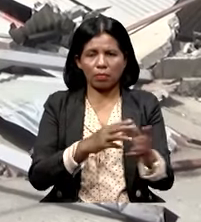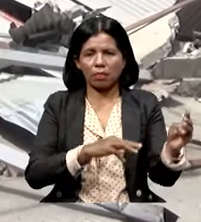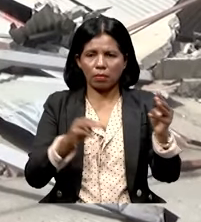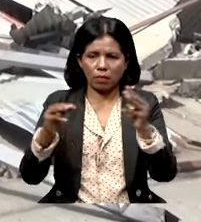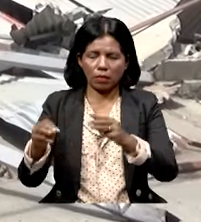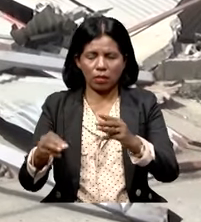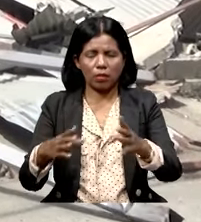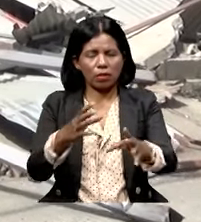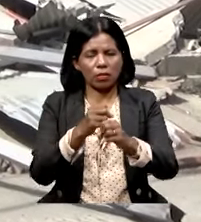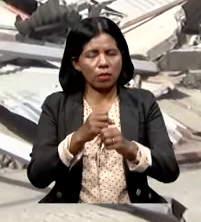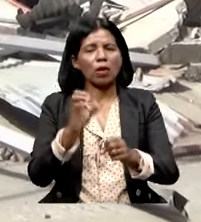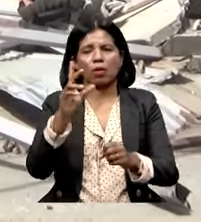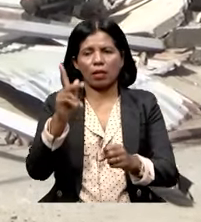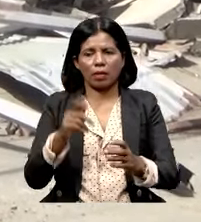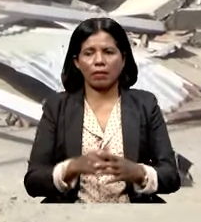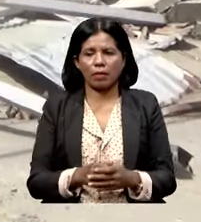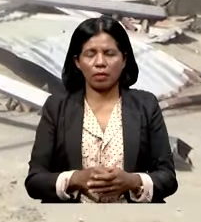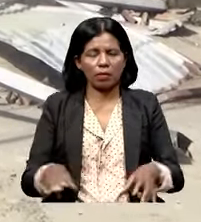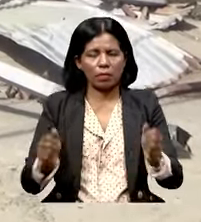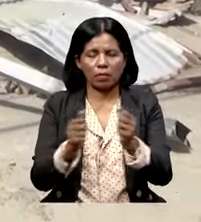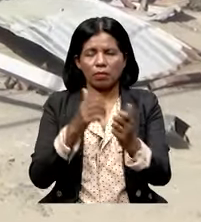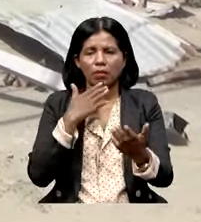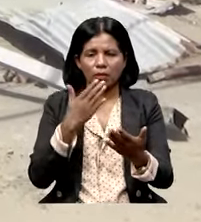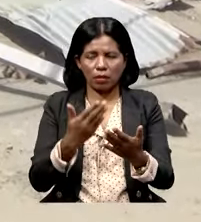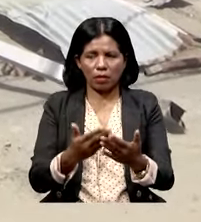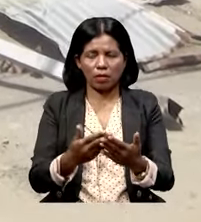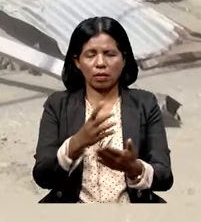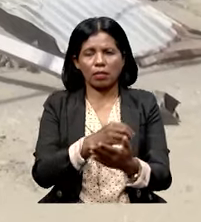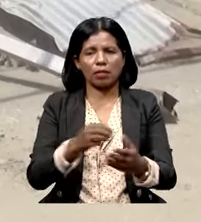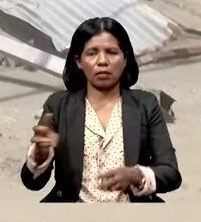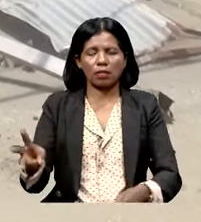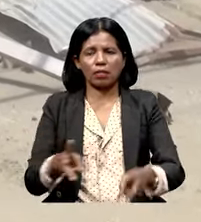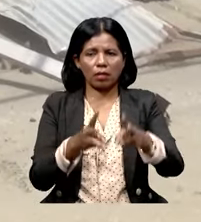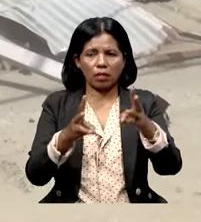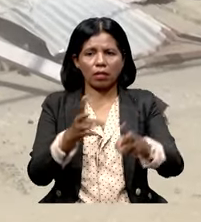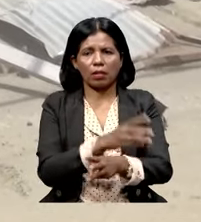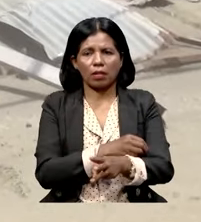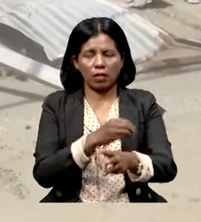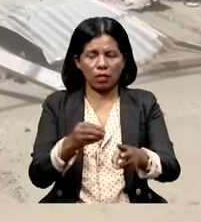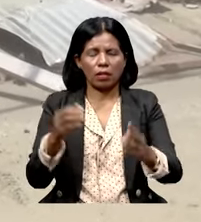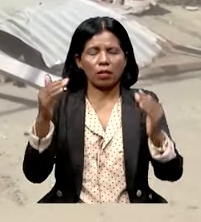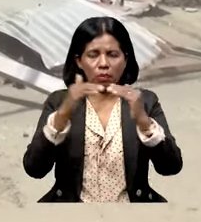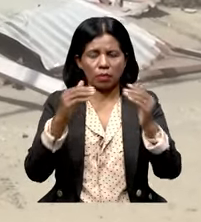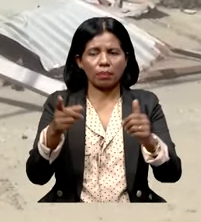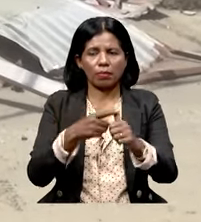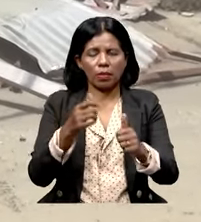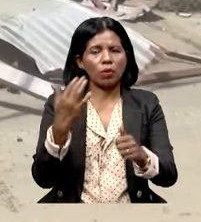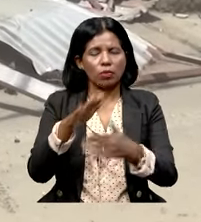sobo na problema na kooperahan niya ko alargamen di strada ne nasa natonto may encounter premier ne hoto to aset